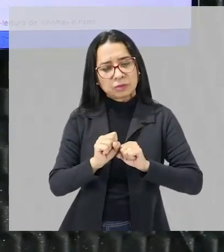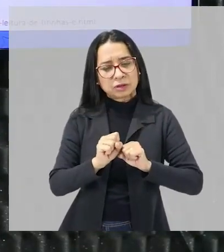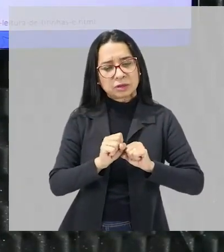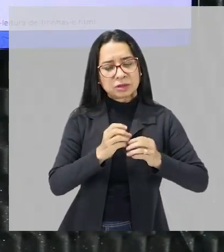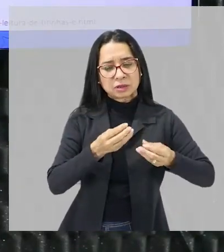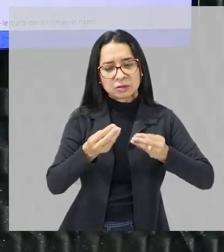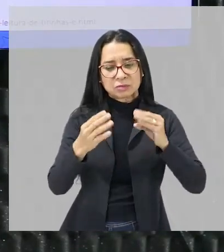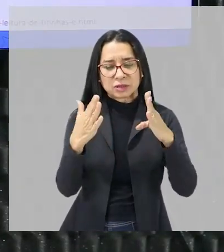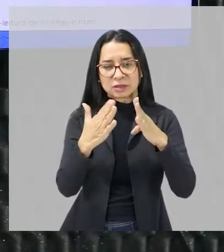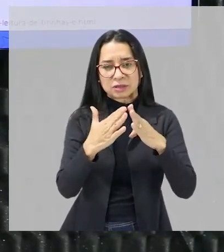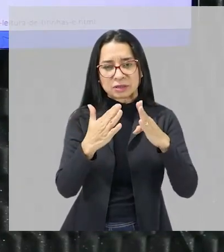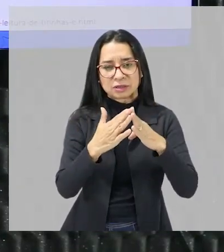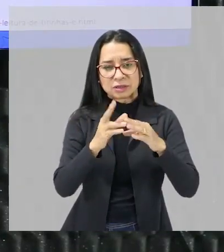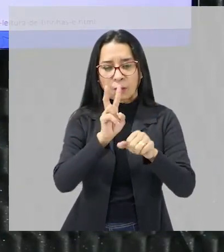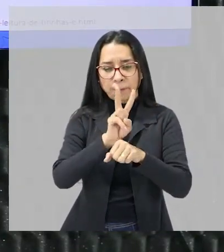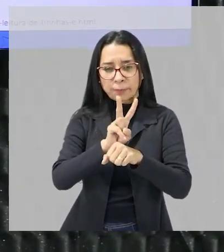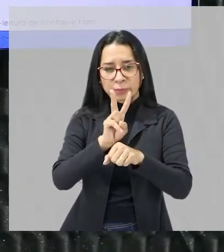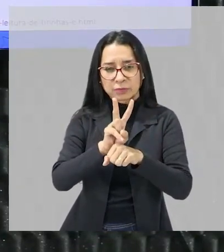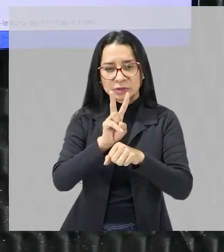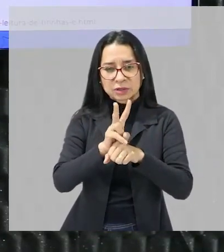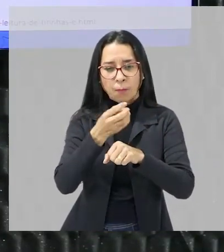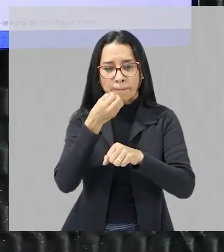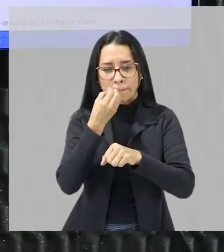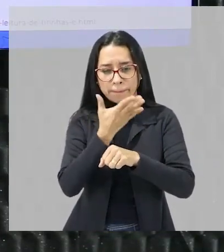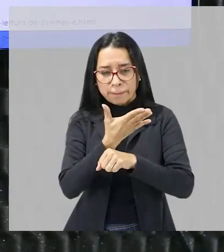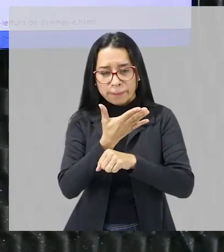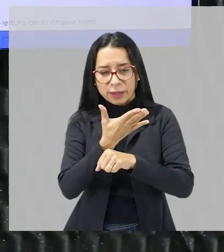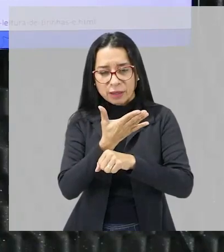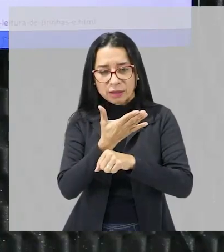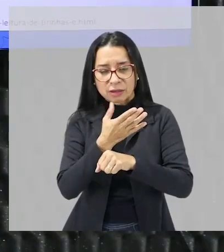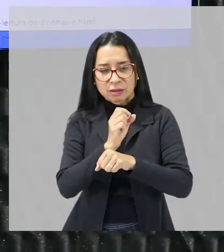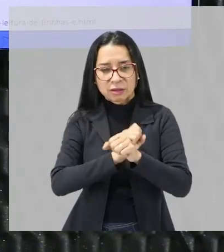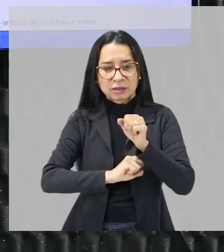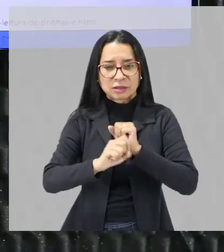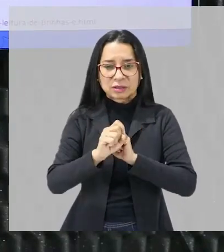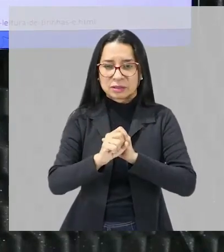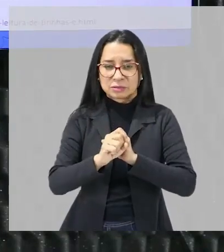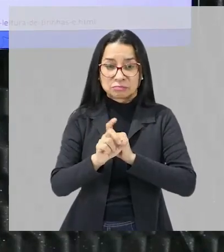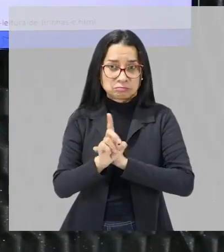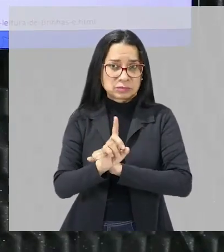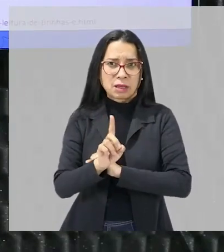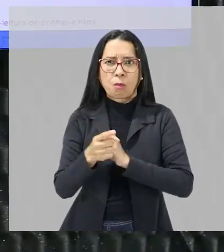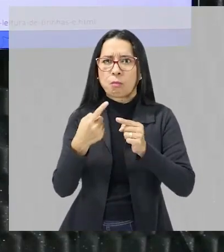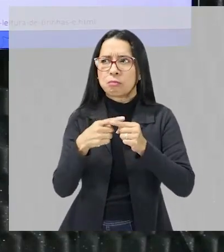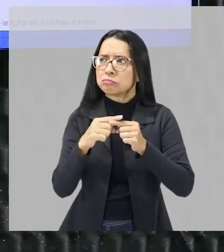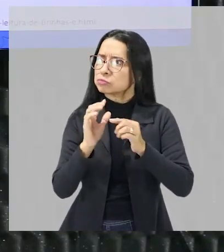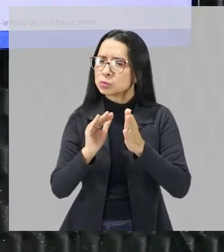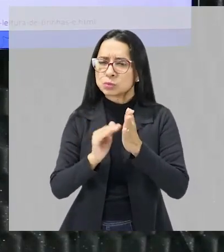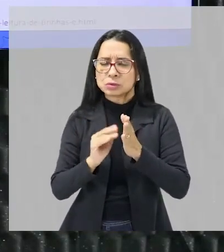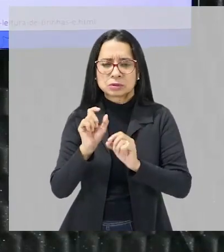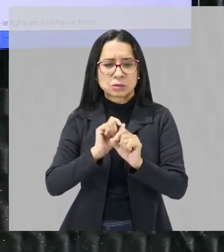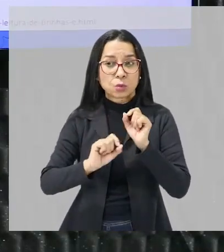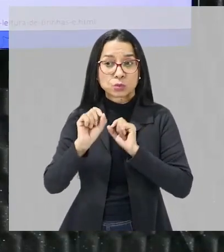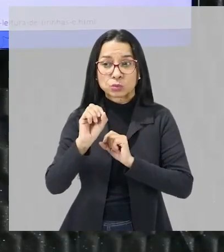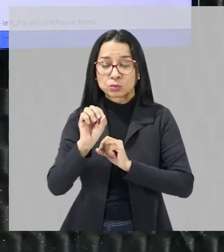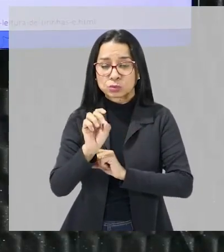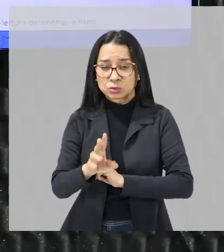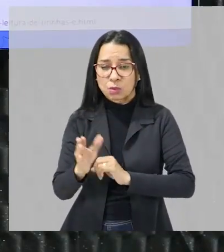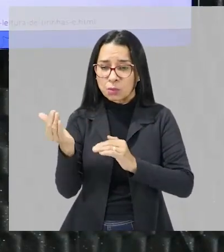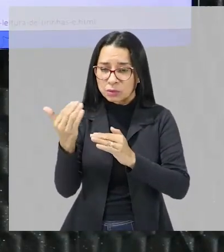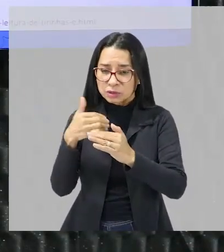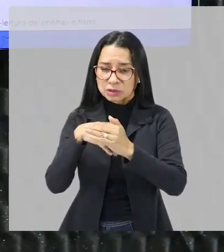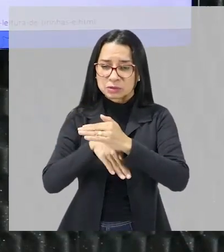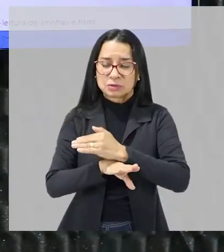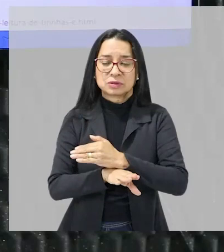A Suzanita responde, para que tudo isso? Era só escondê-los, já que ela se sente mal quando ela vê